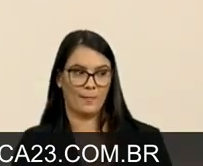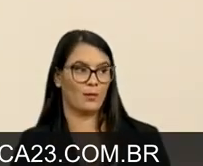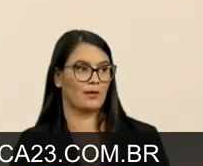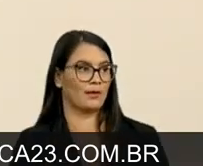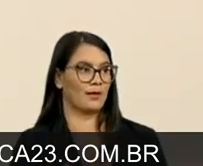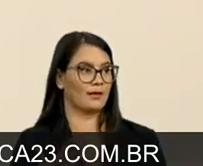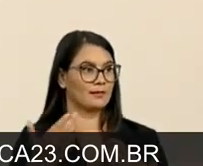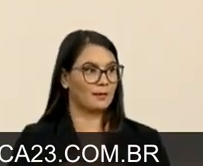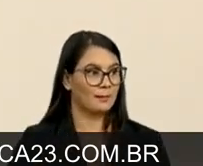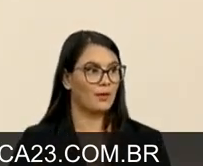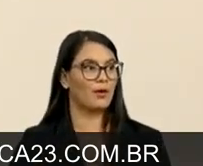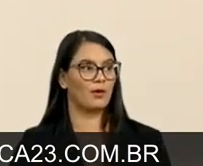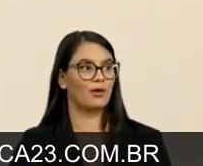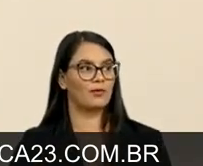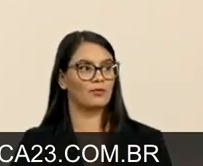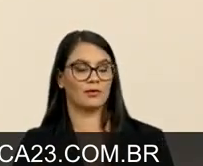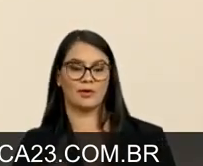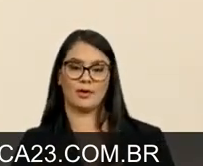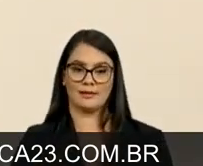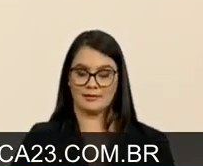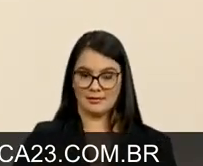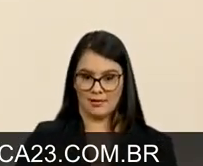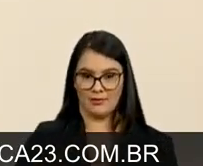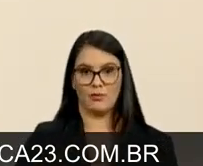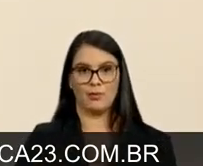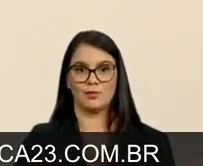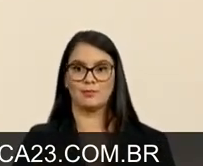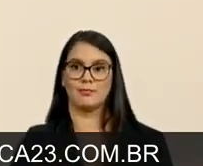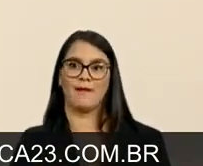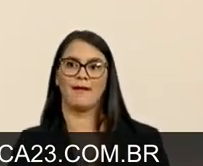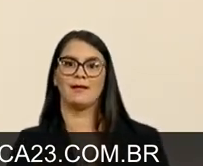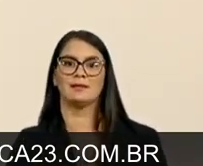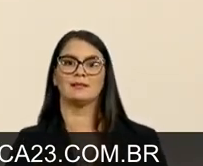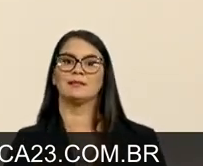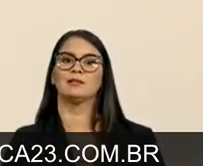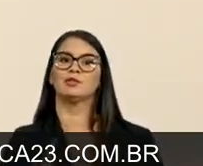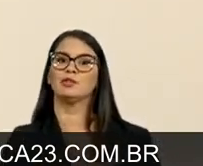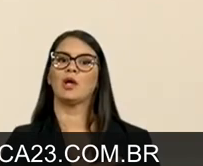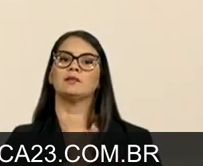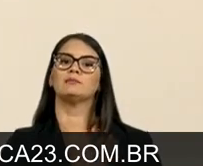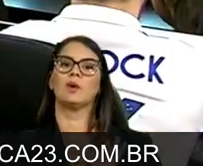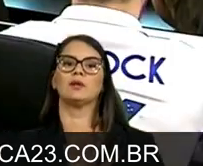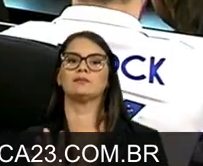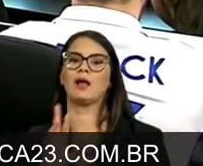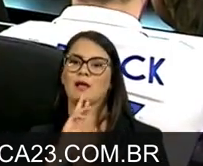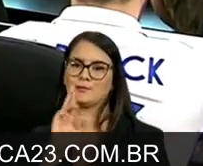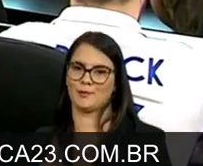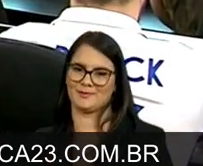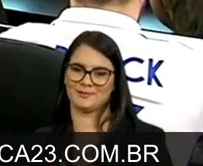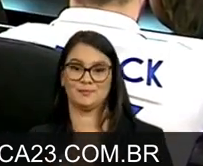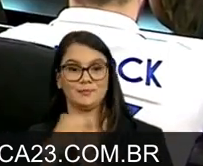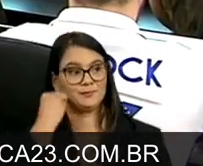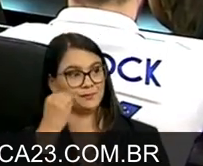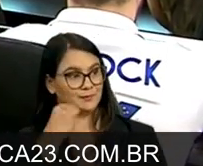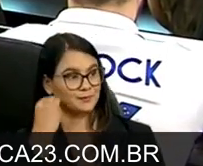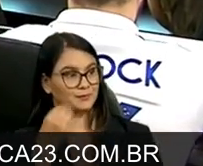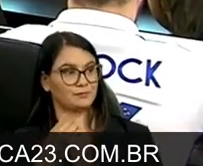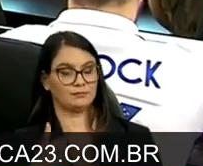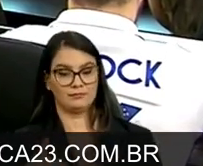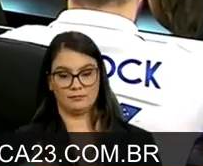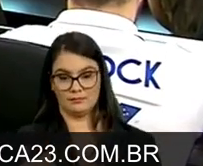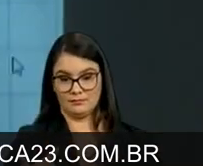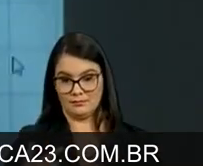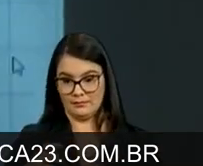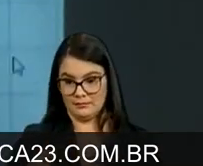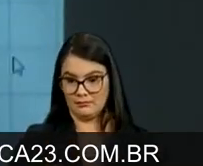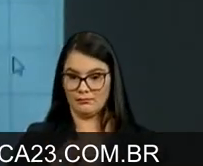da prova, nem a prova que deixa a gente nervoso, assim, é mais a questão da gente apresentar resultado. Com a experiência de 25 anos,